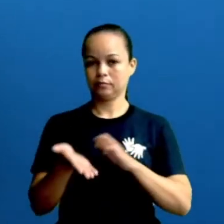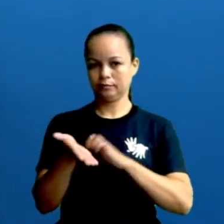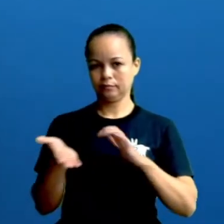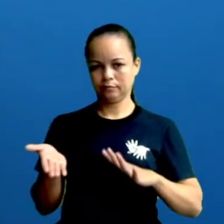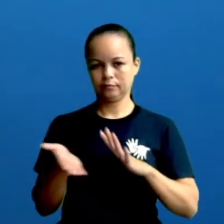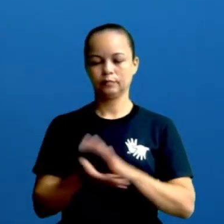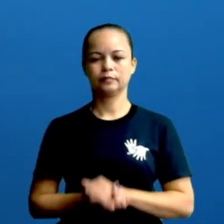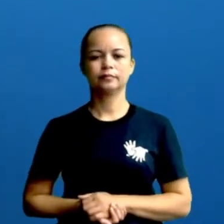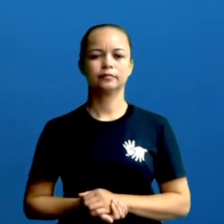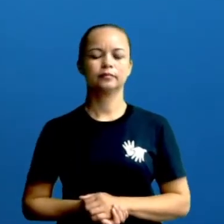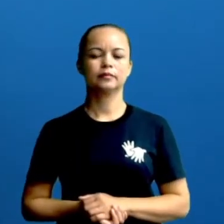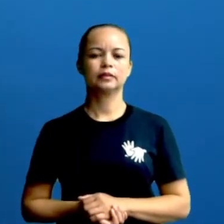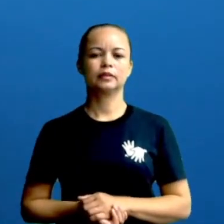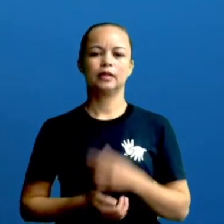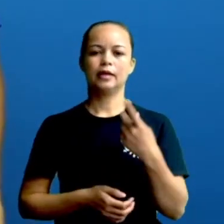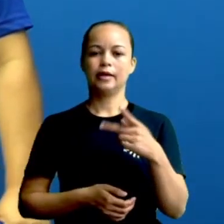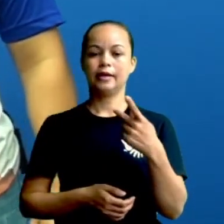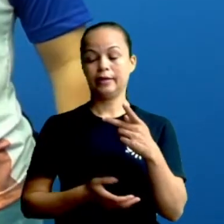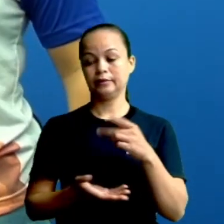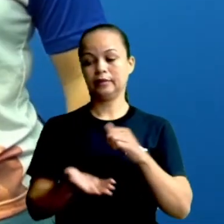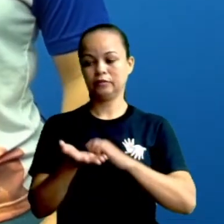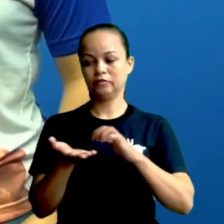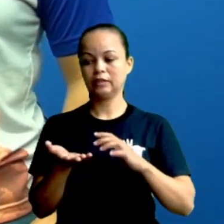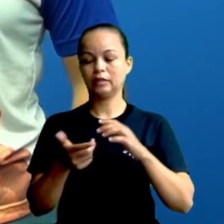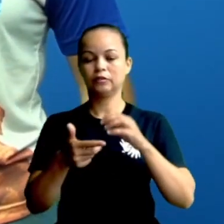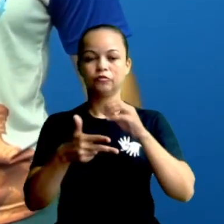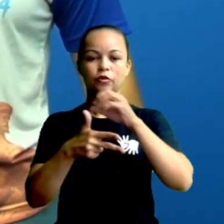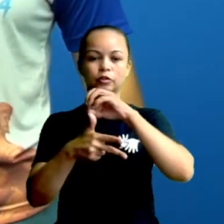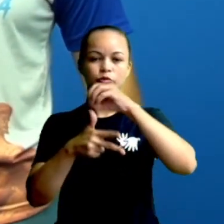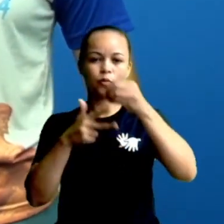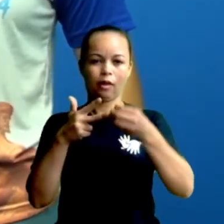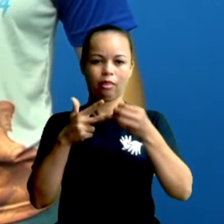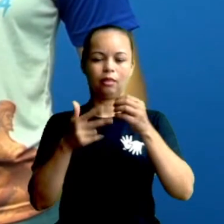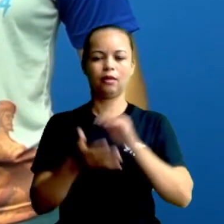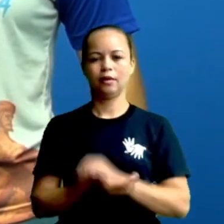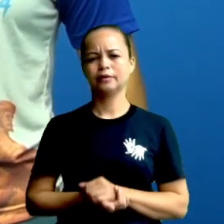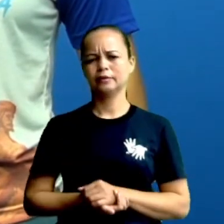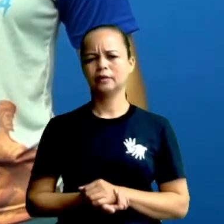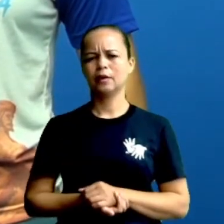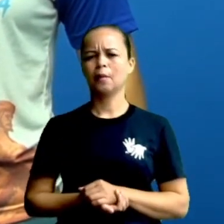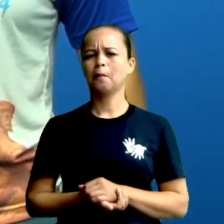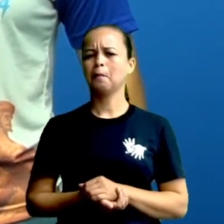aqui. Então, esse exercício foi do Enem, tá certo? Mas é uma questão